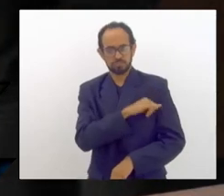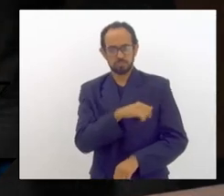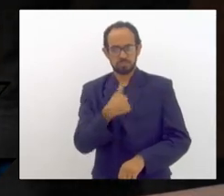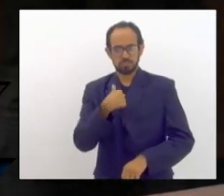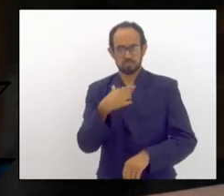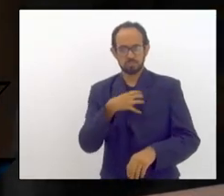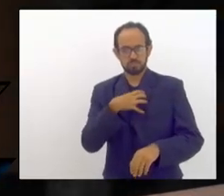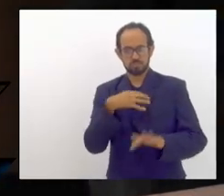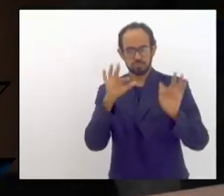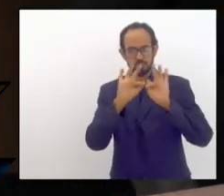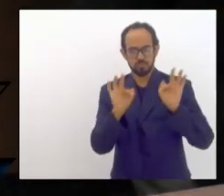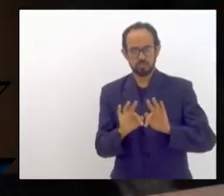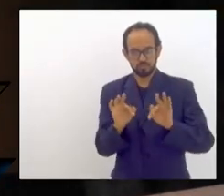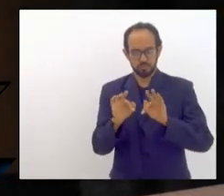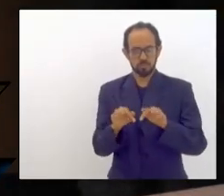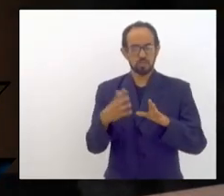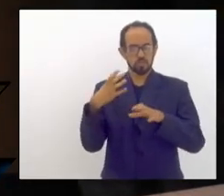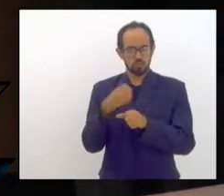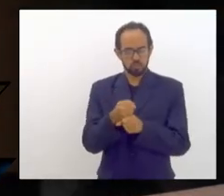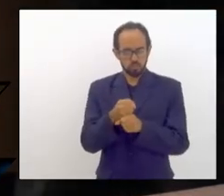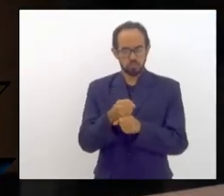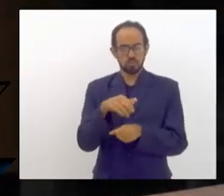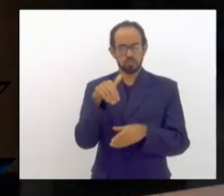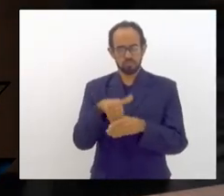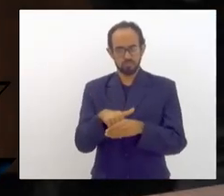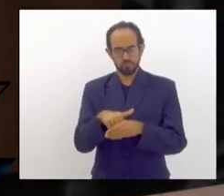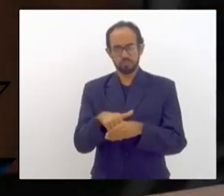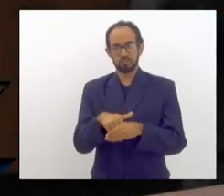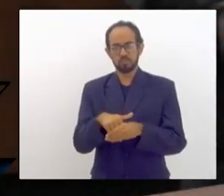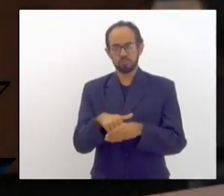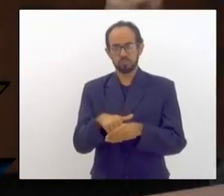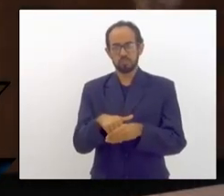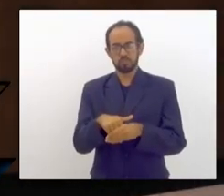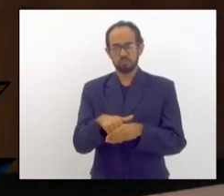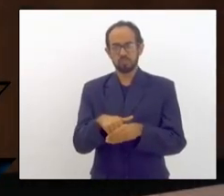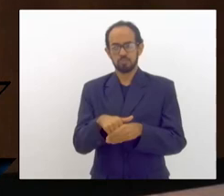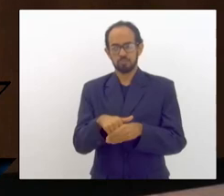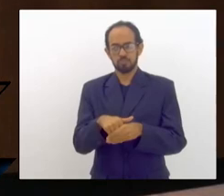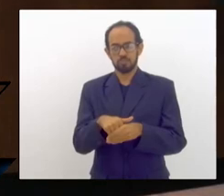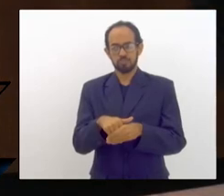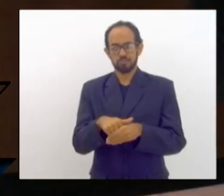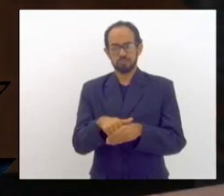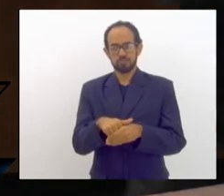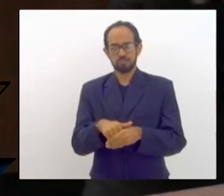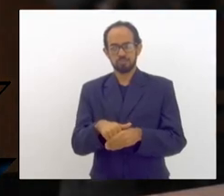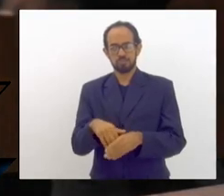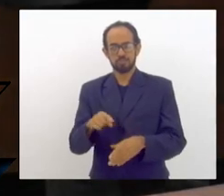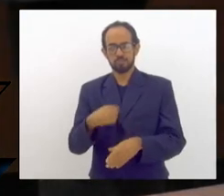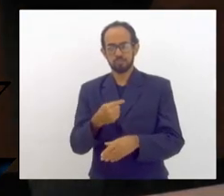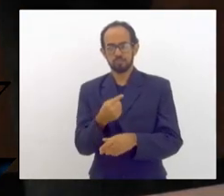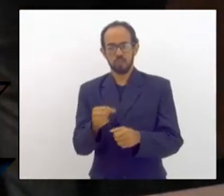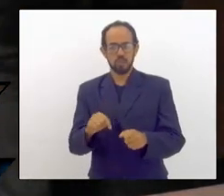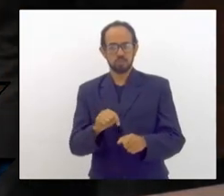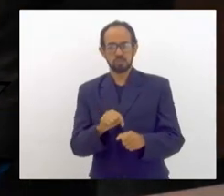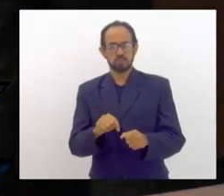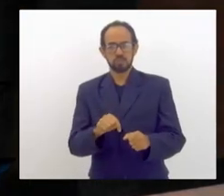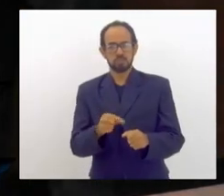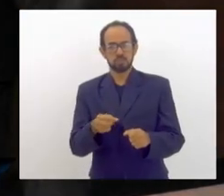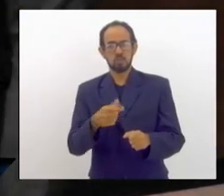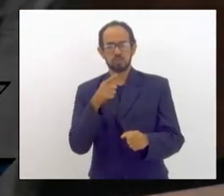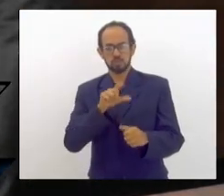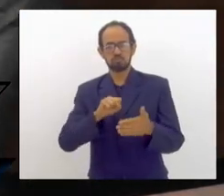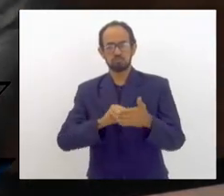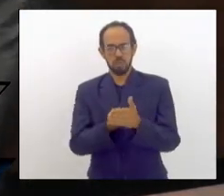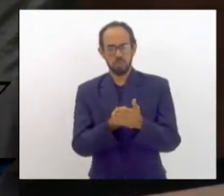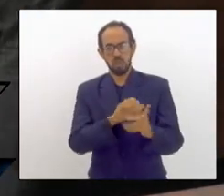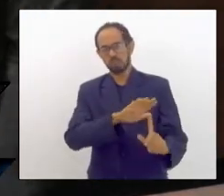muito feliz com o resultado da votação, resultado esse que acabou não agraciando a medalha